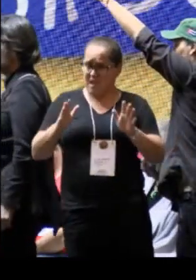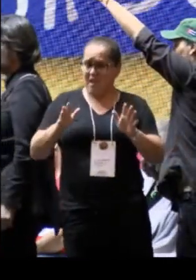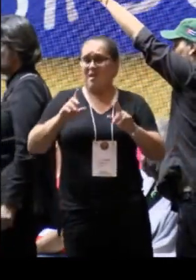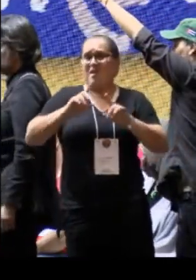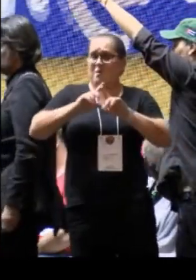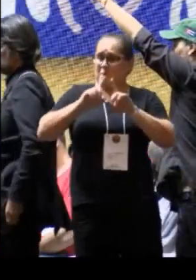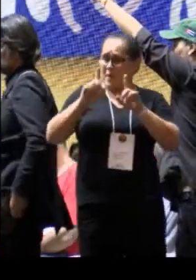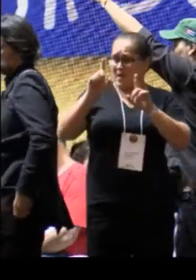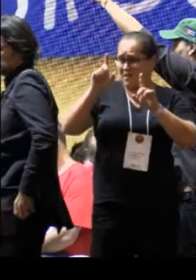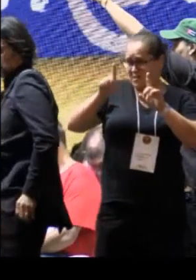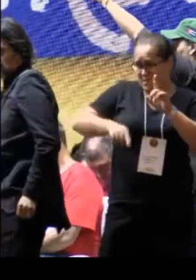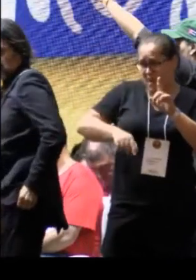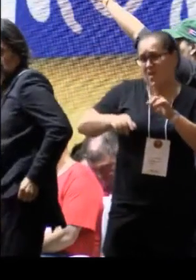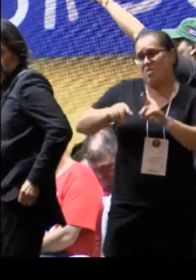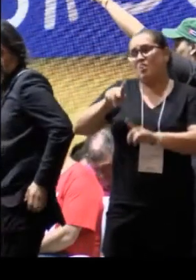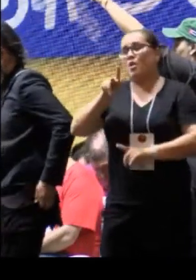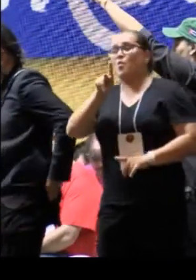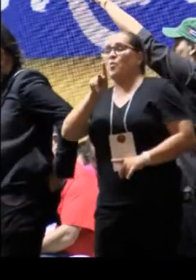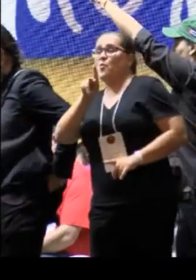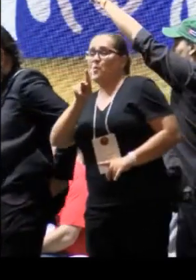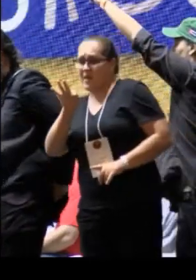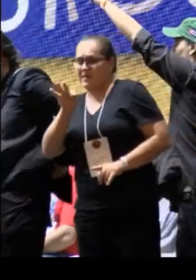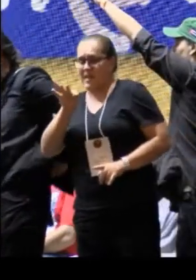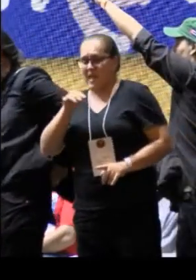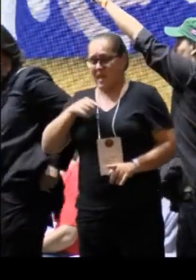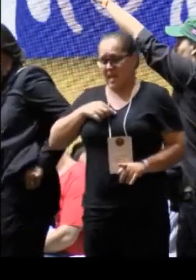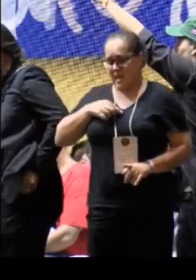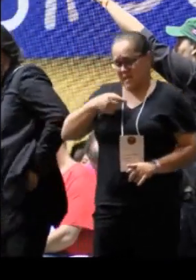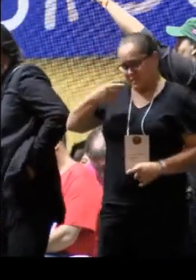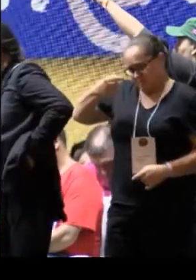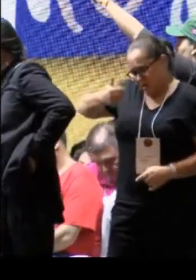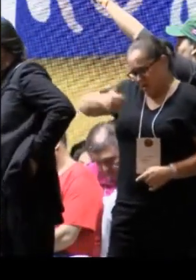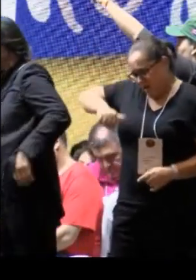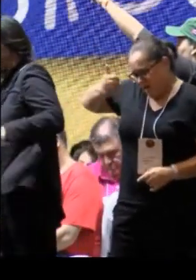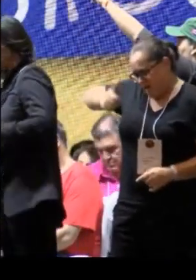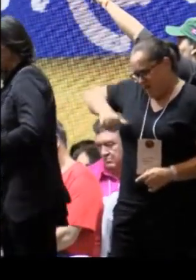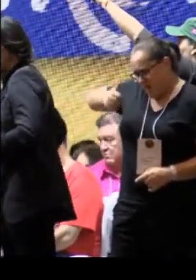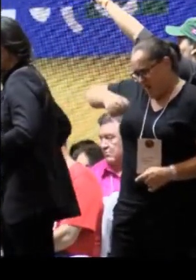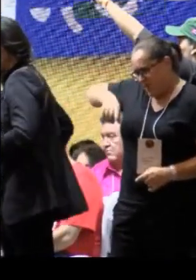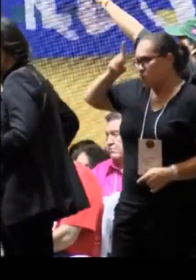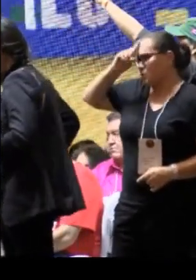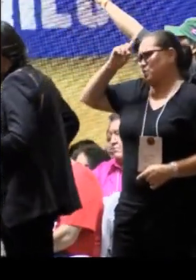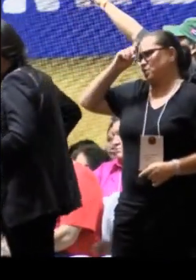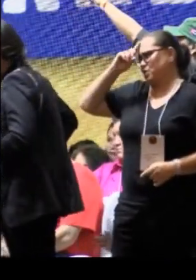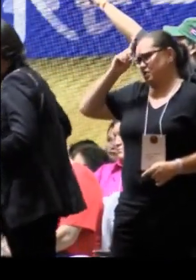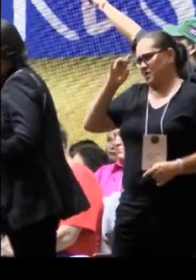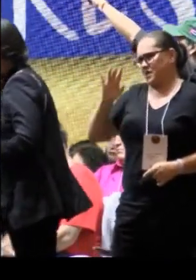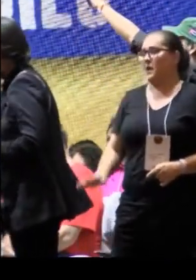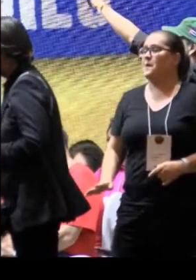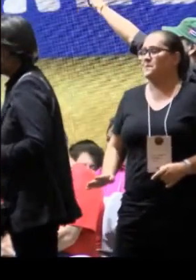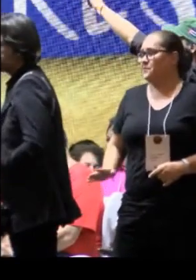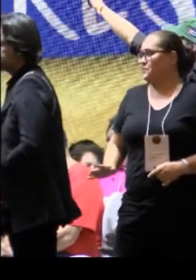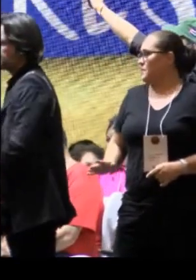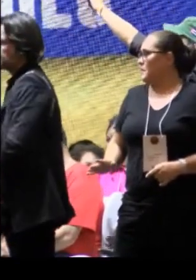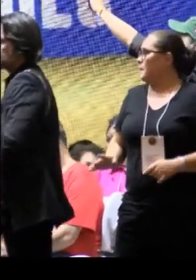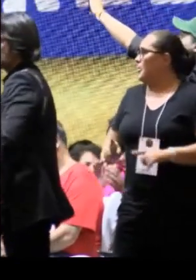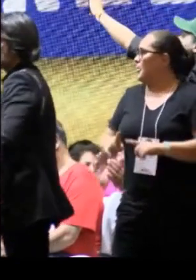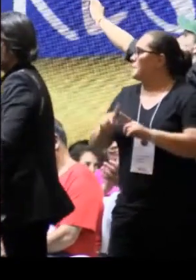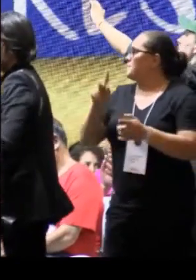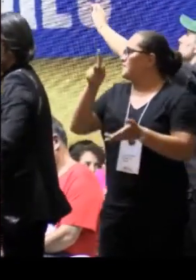que exigem todo dia a autocrítica que fazemos todos os dias. Na verdade,